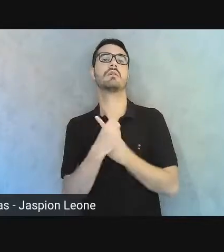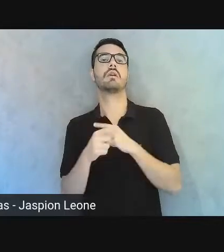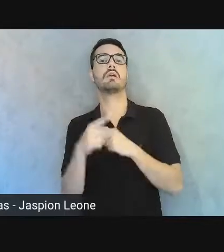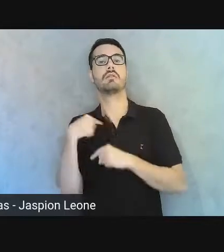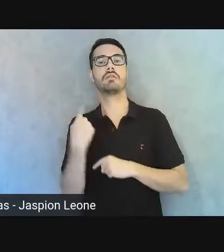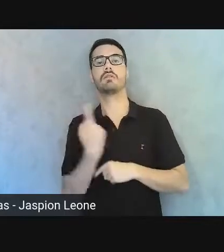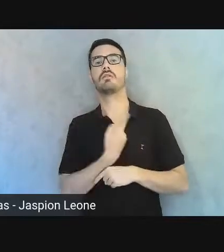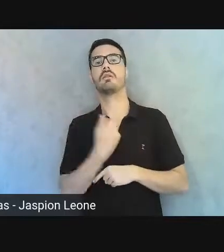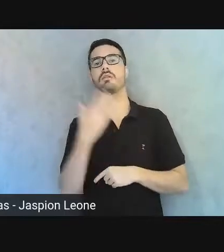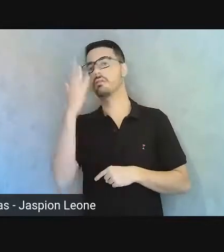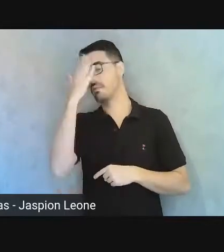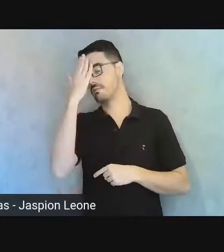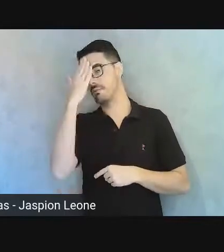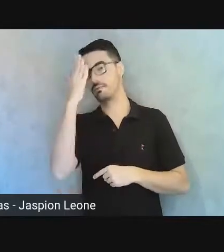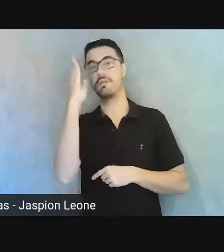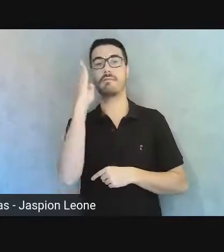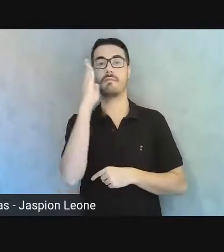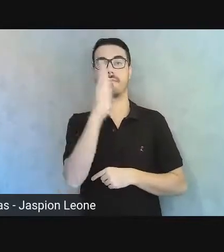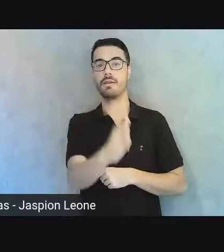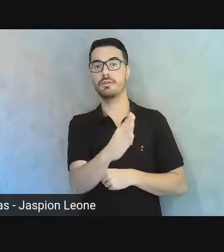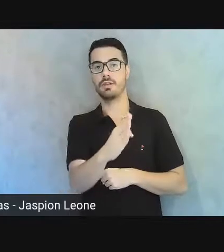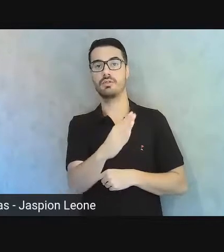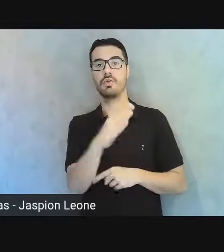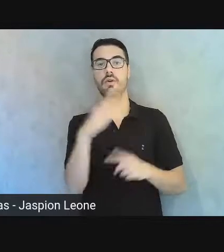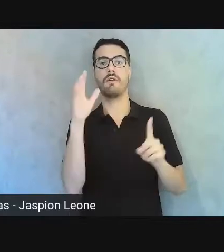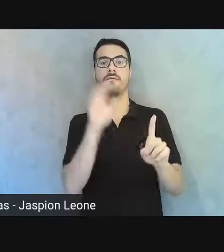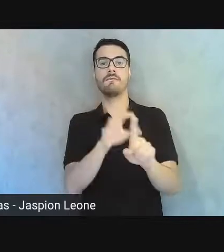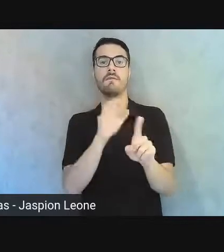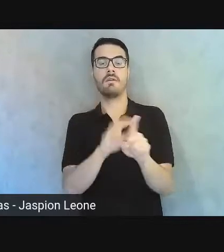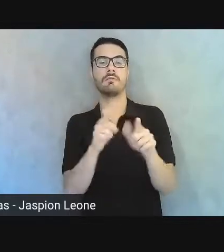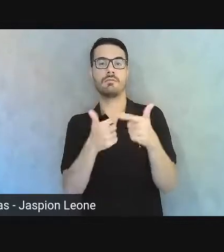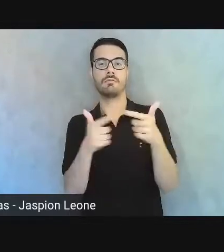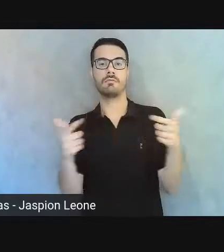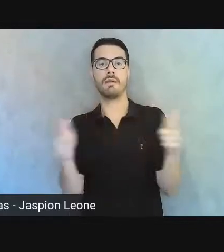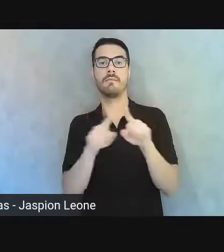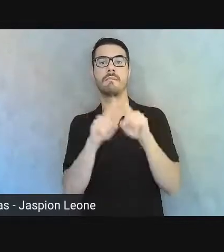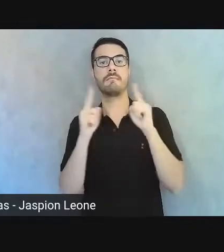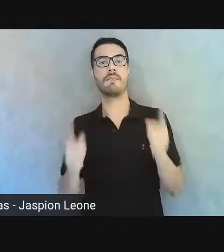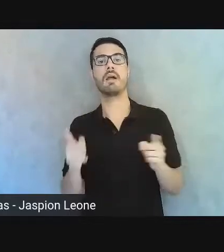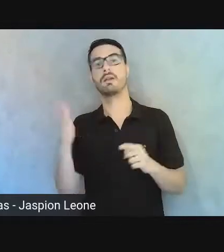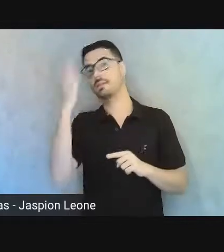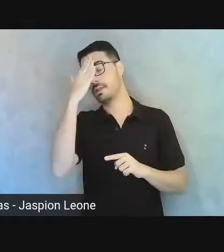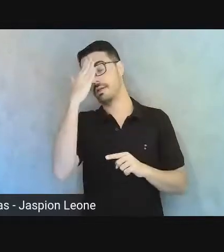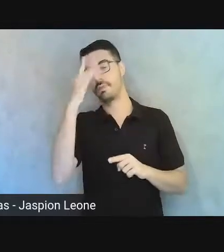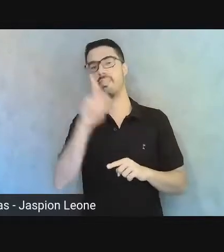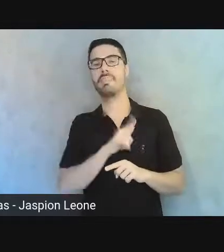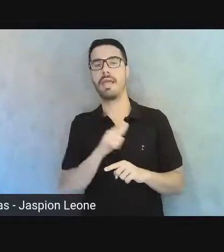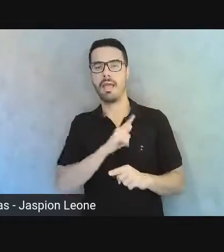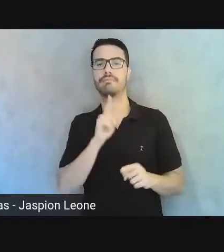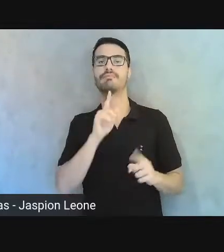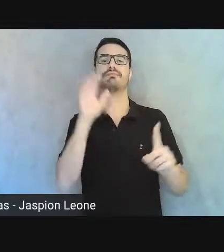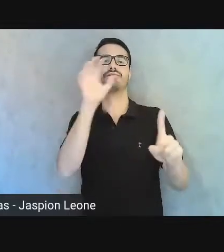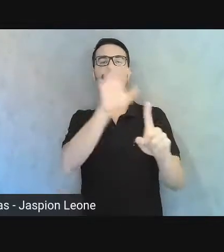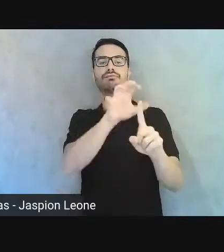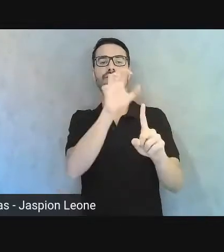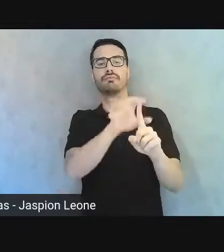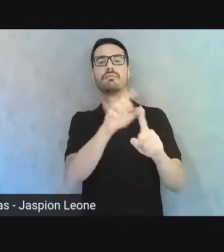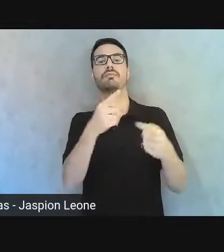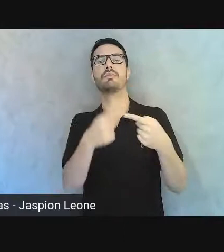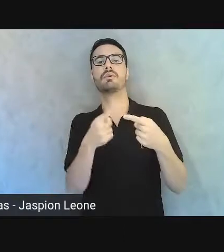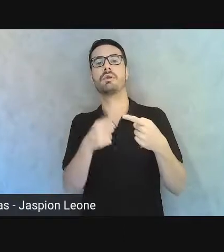o impacto é direto, né? Mas a gente sabe que há uma perspectiva de impacto, principalmente porque os